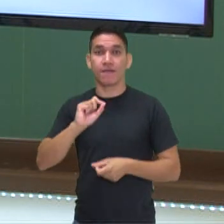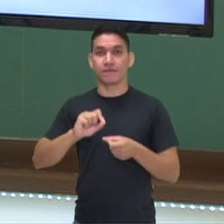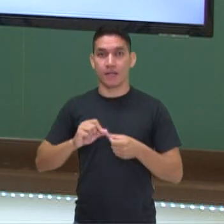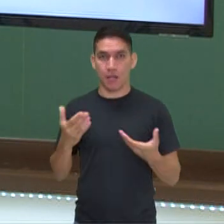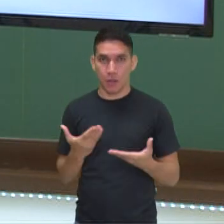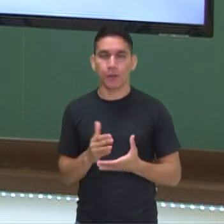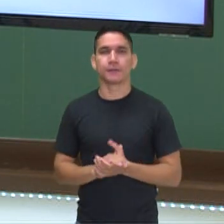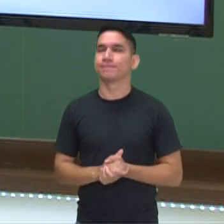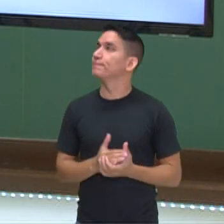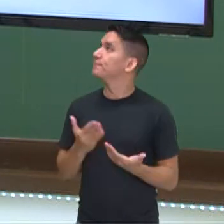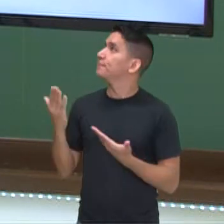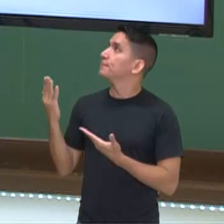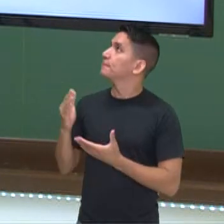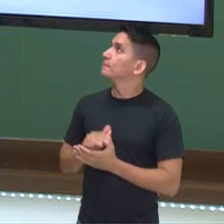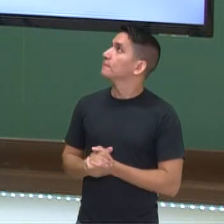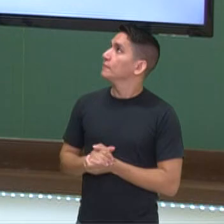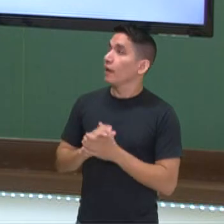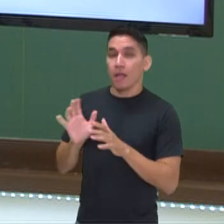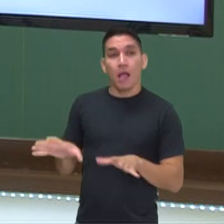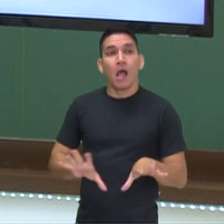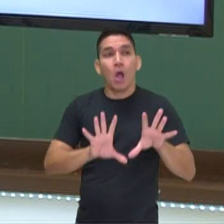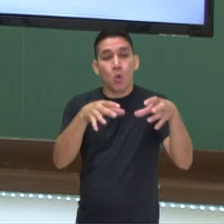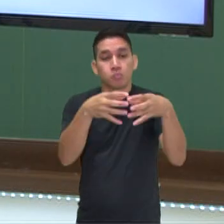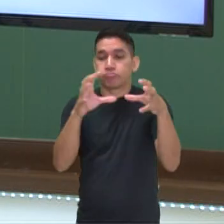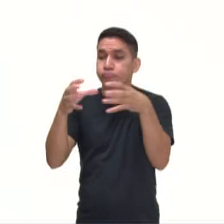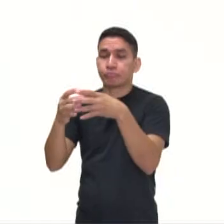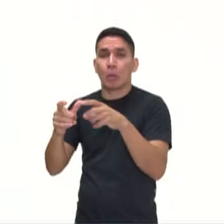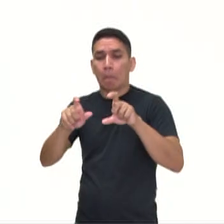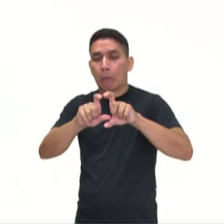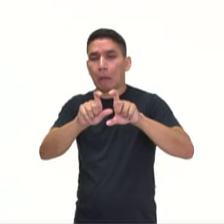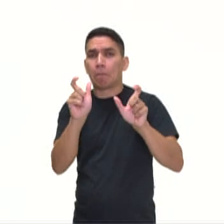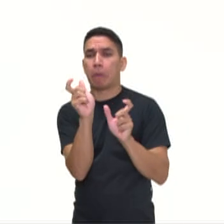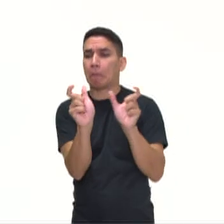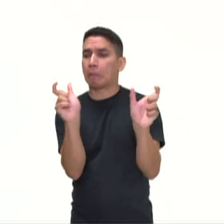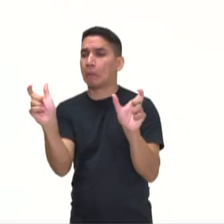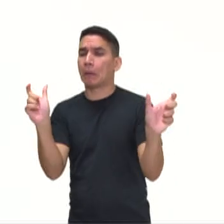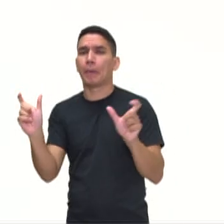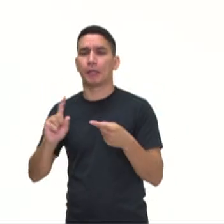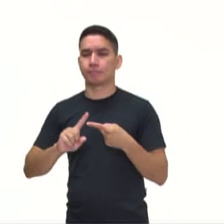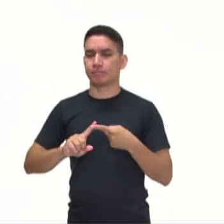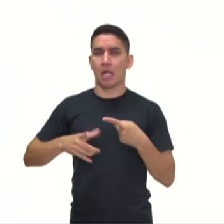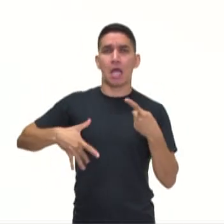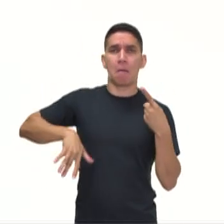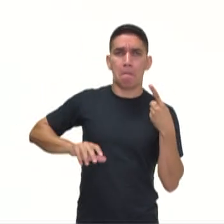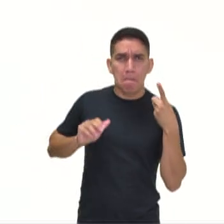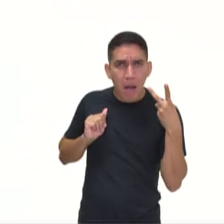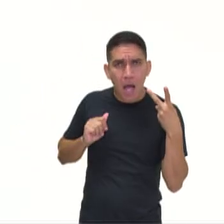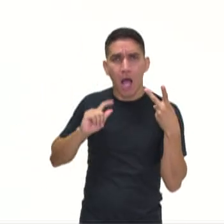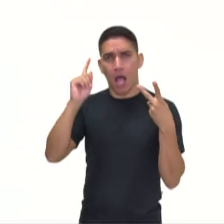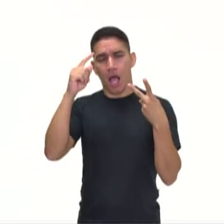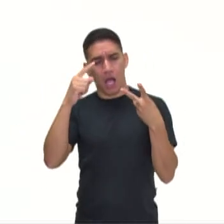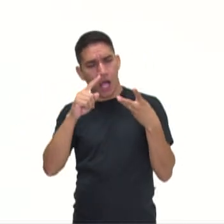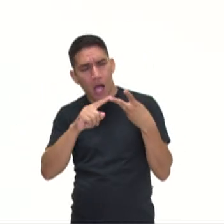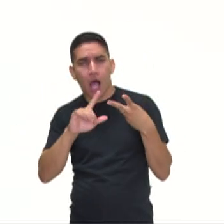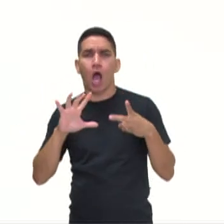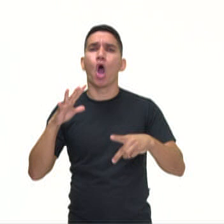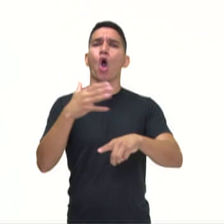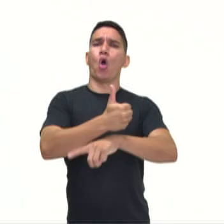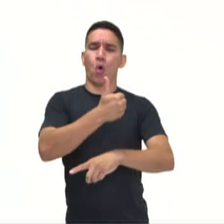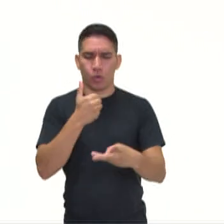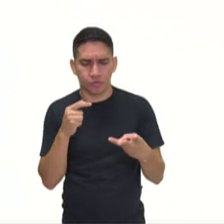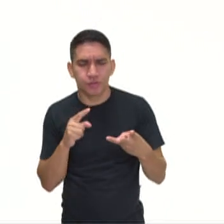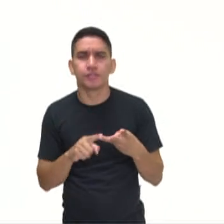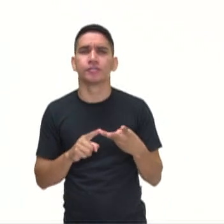atividade? Nós temos um conjunto de palavras: Espanha, conquista, dominação, superioridade